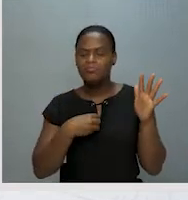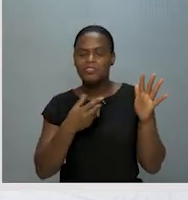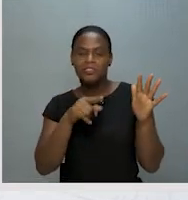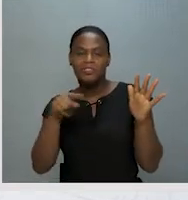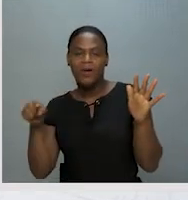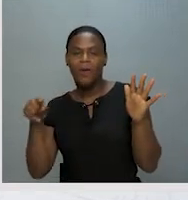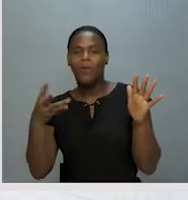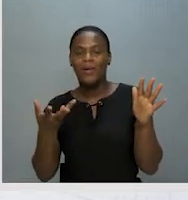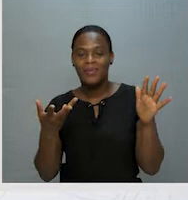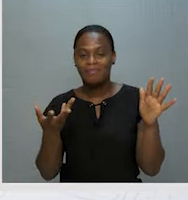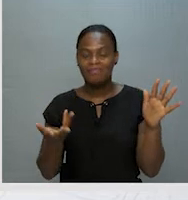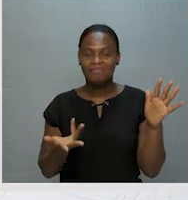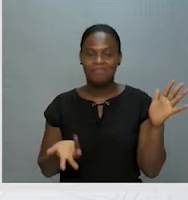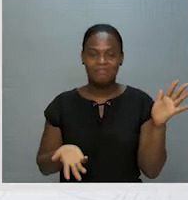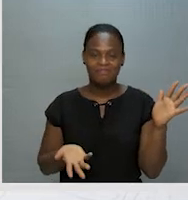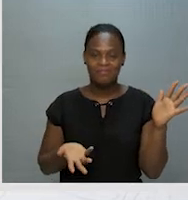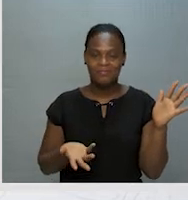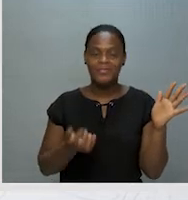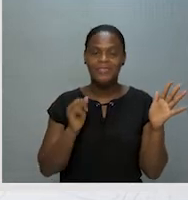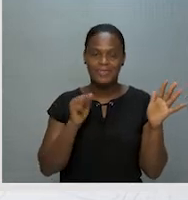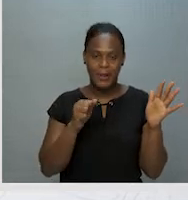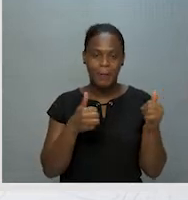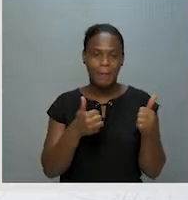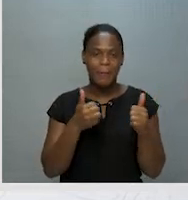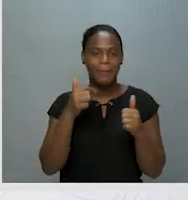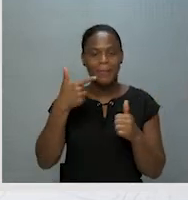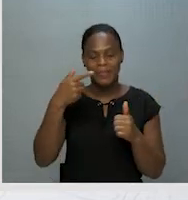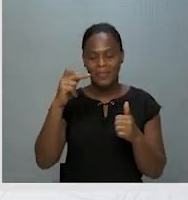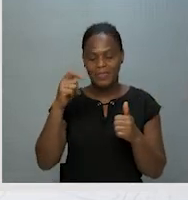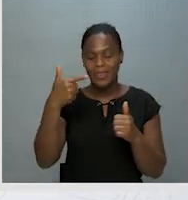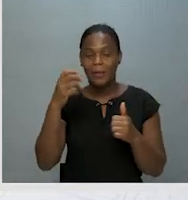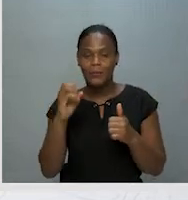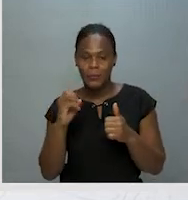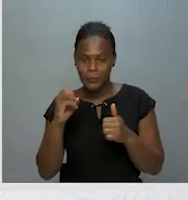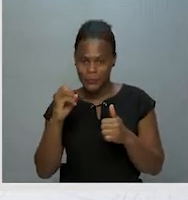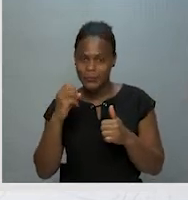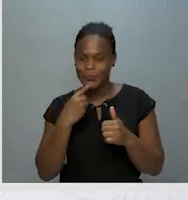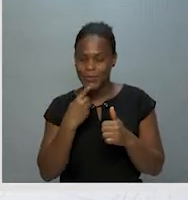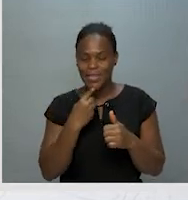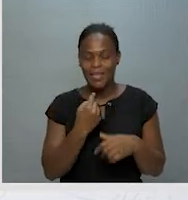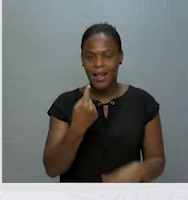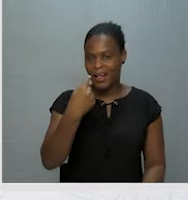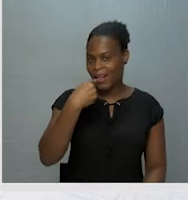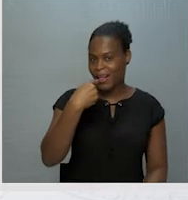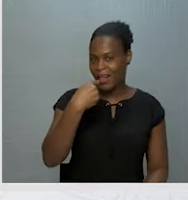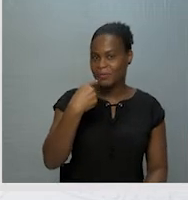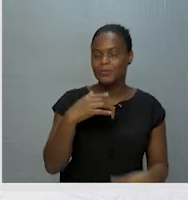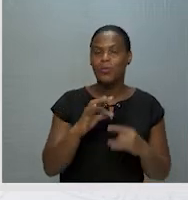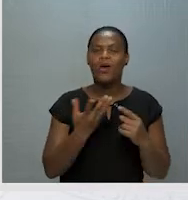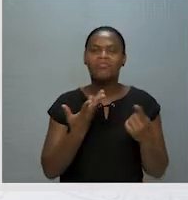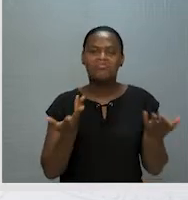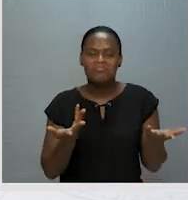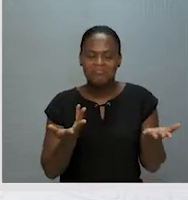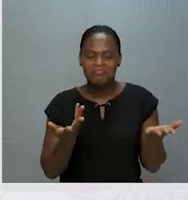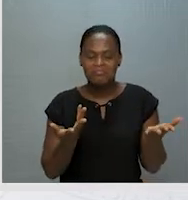sentido correspondente? Exato, tato. Aqui a língua, o sentido,